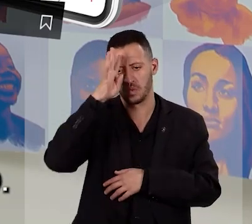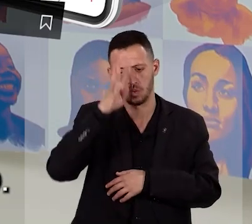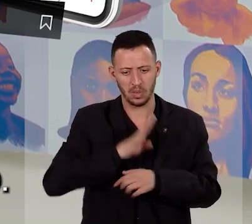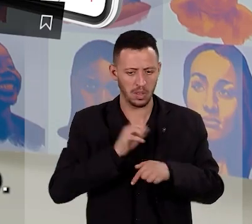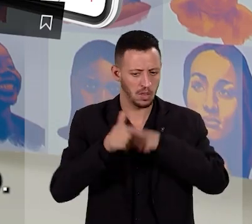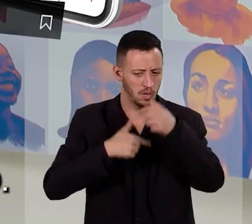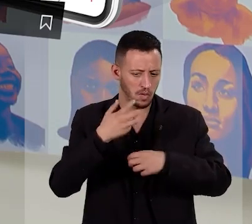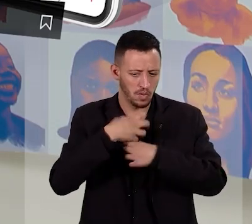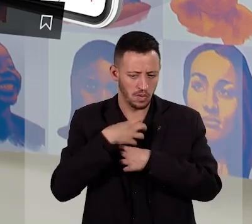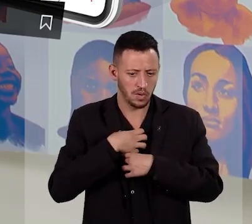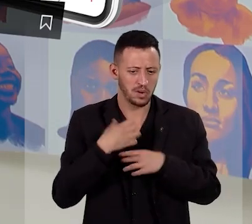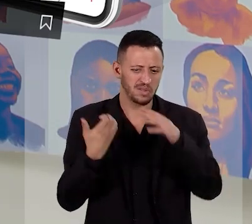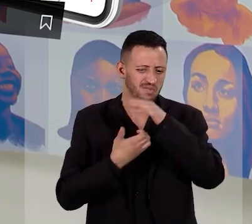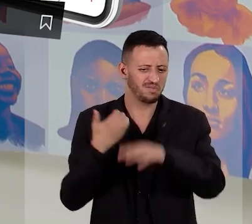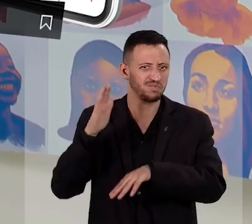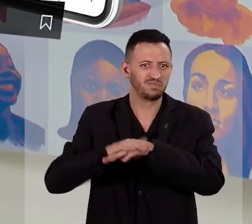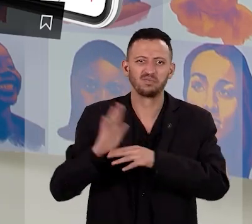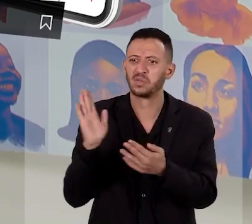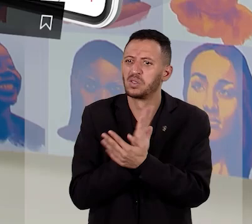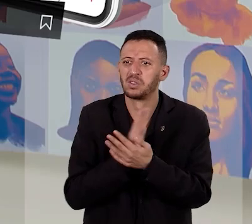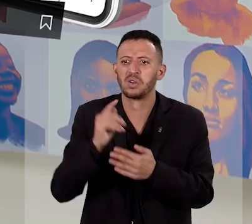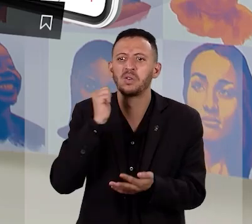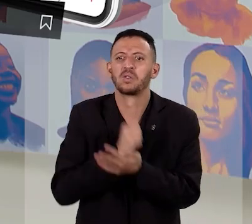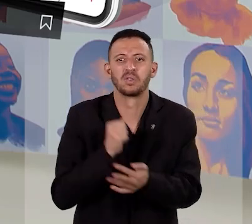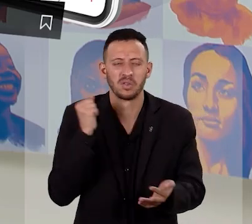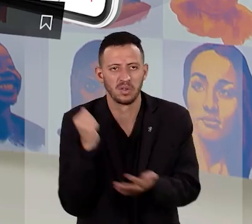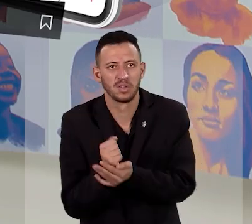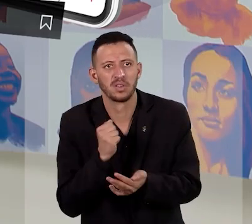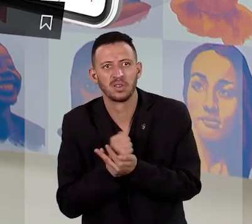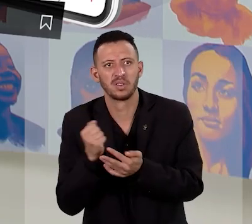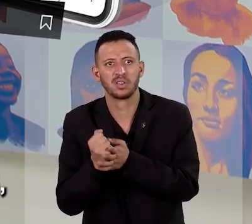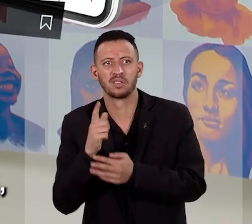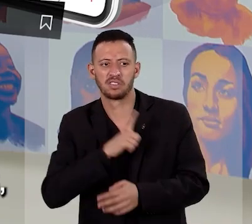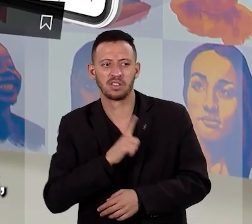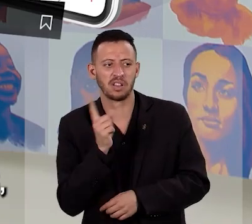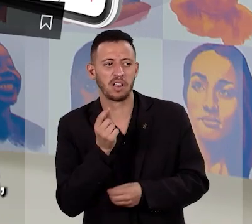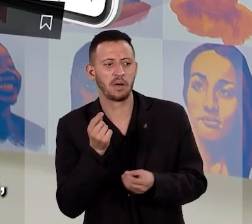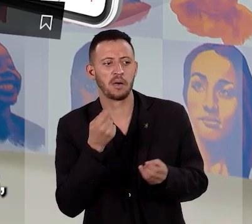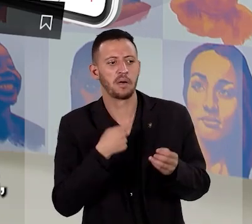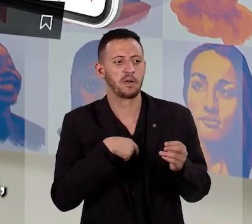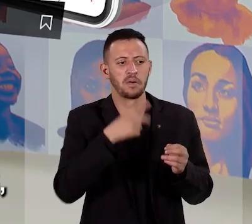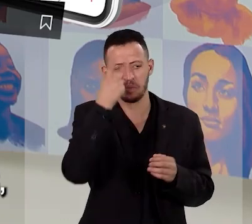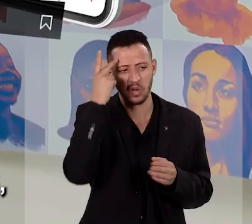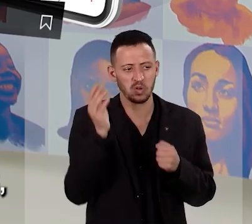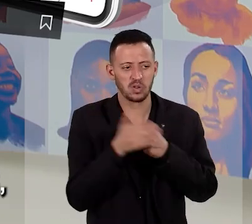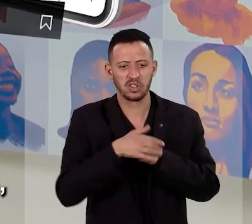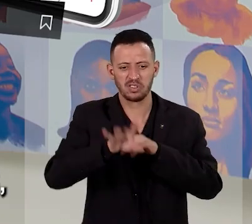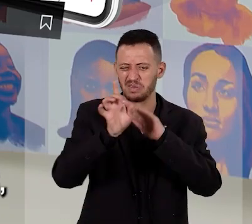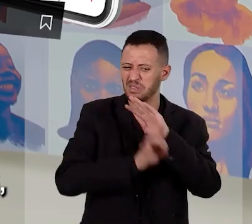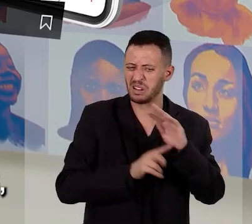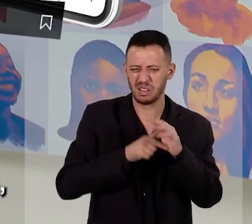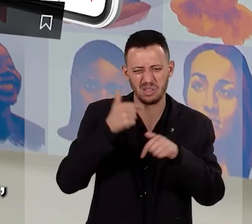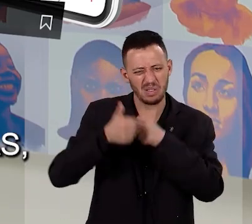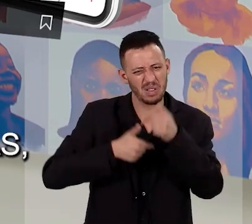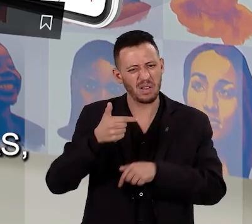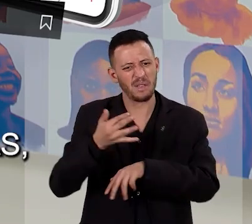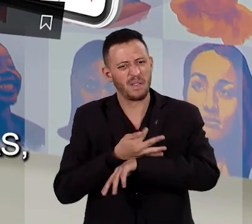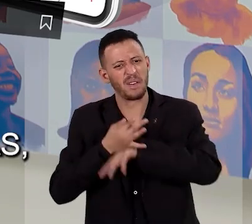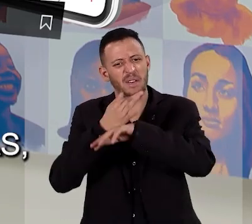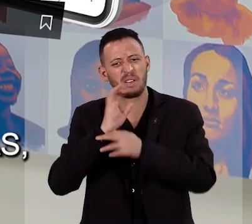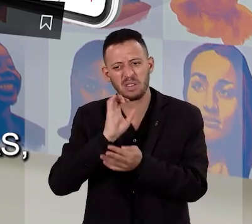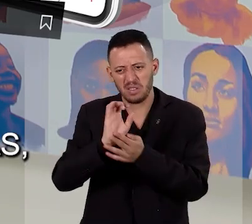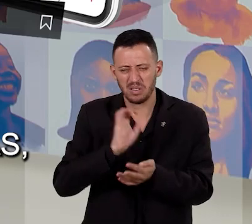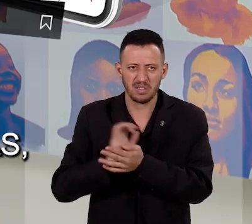trabalho autônomo. Muitas empresas utilizam esse tipo de contratação para sonegar os direitos de milhares de trabalhadores, como